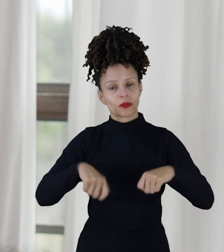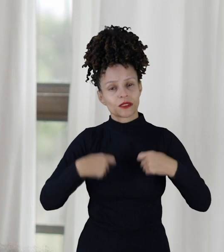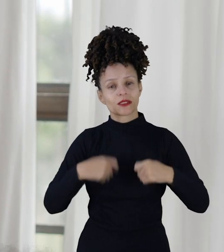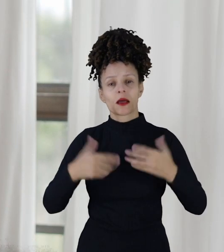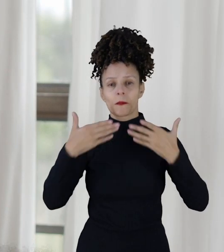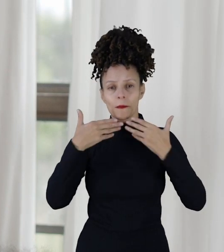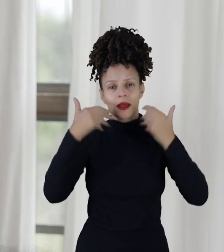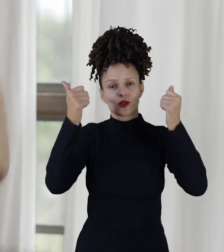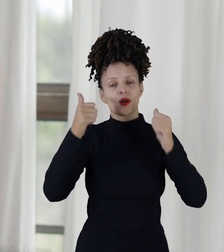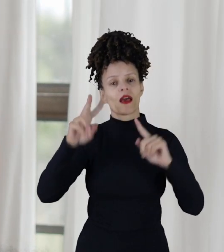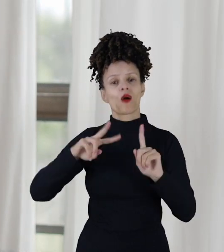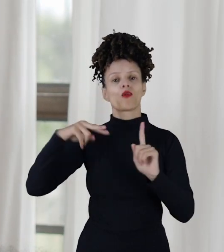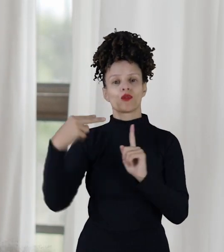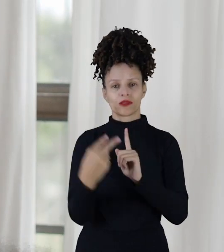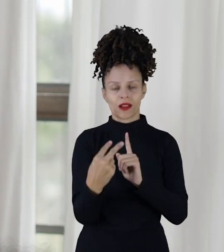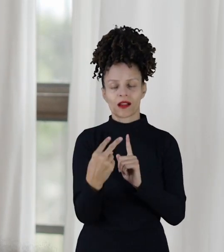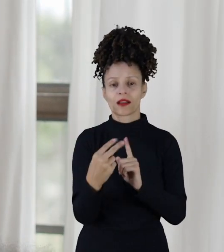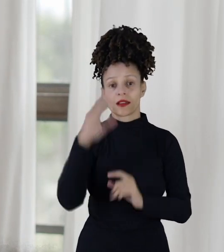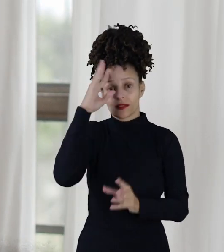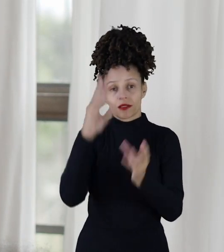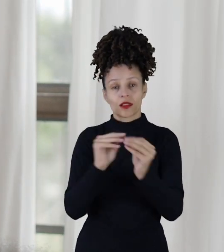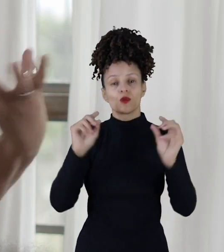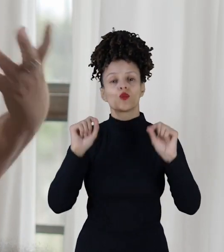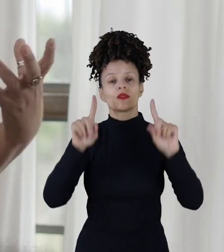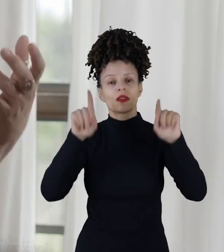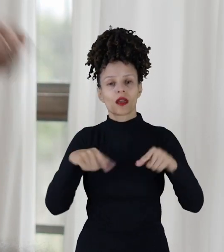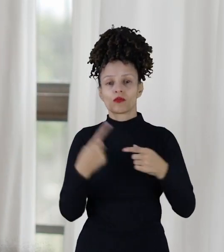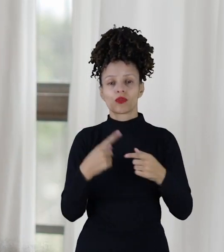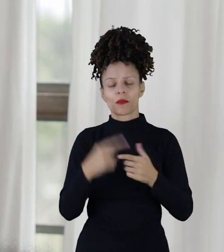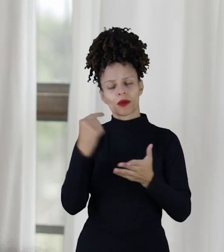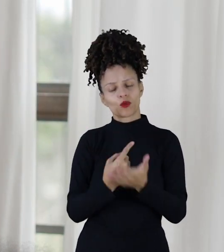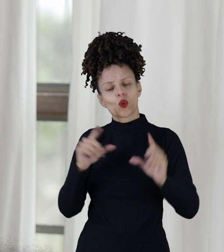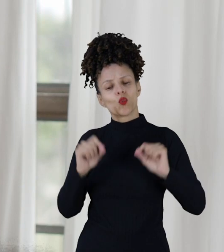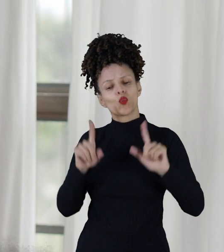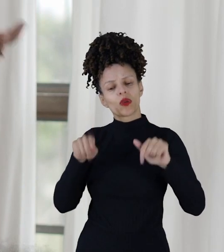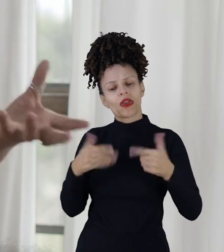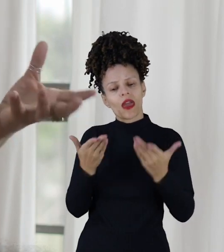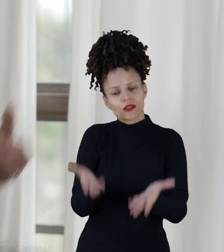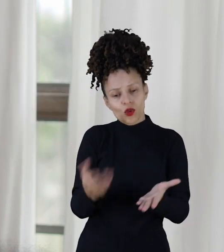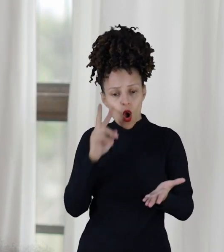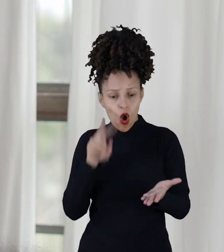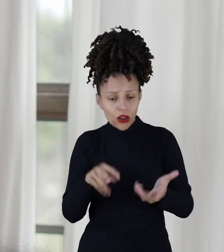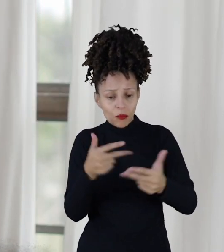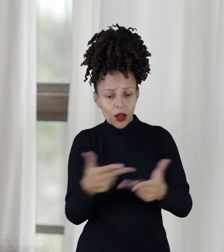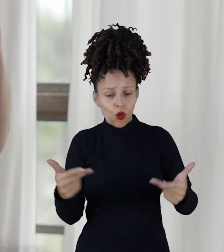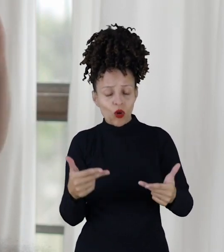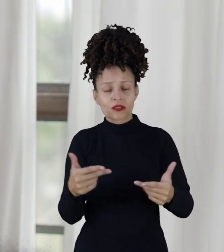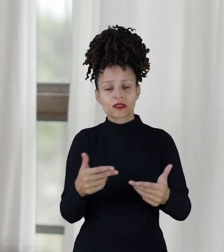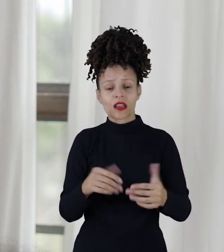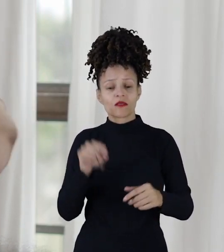gente precisa melhorar esse nosso olhar, Sim. Entender o que é. Porque a gente não se pergunta o que é isso. A gente olha para a coisa